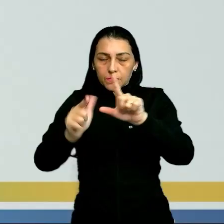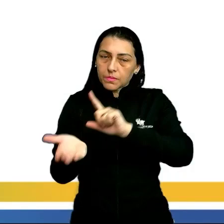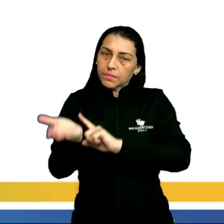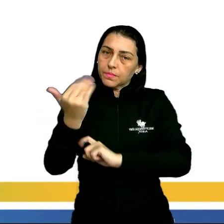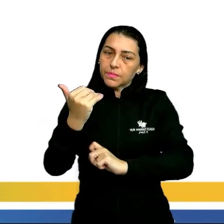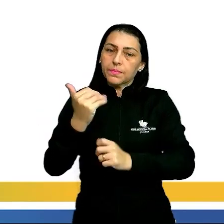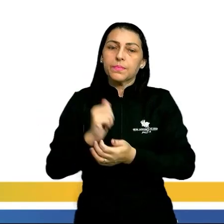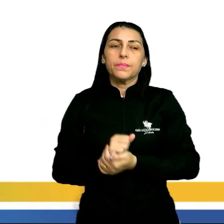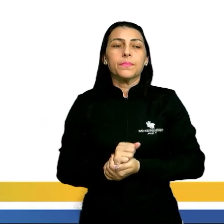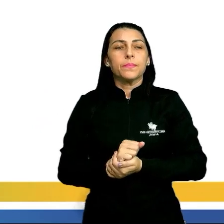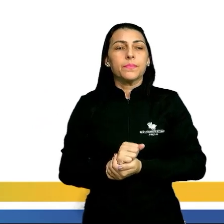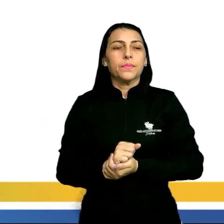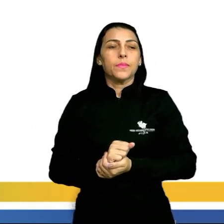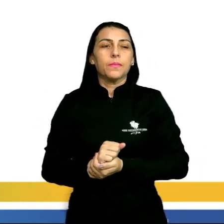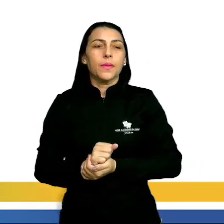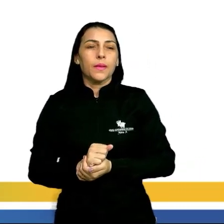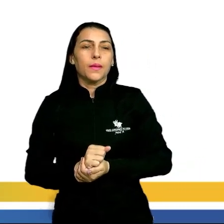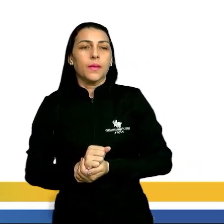lá?